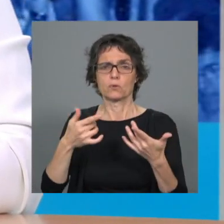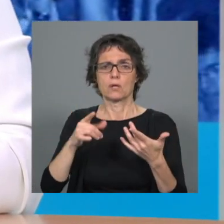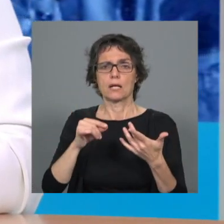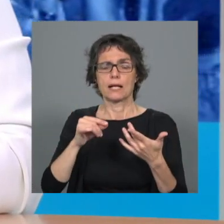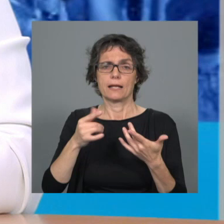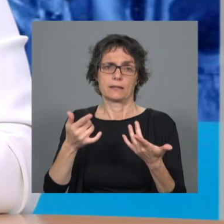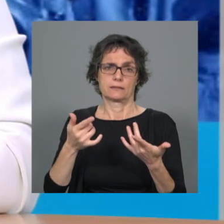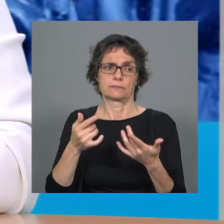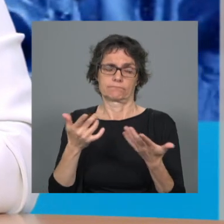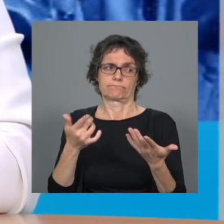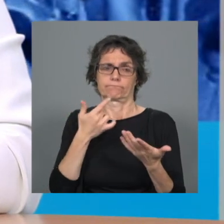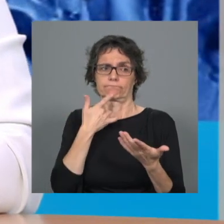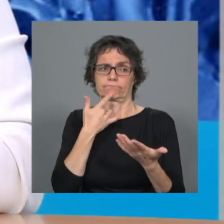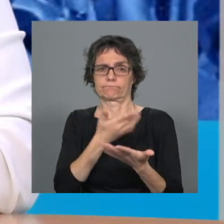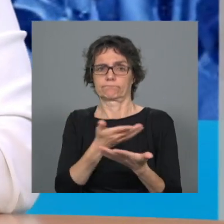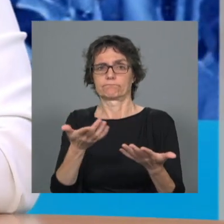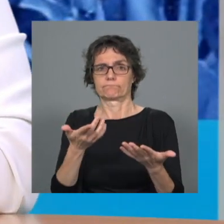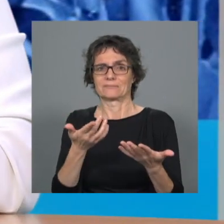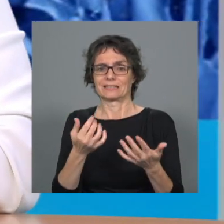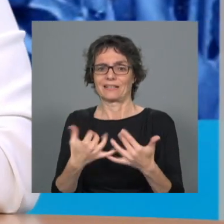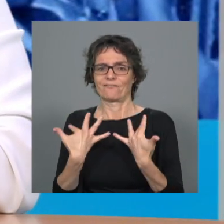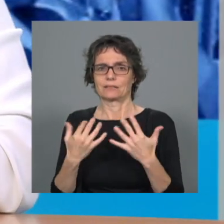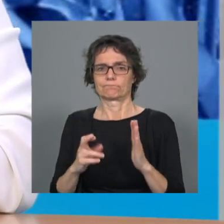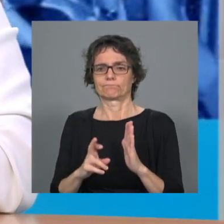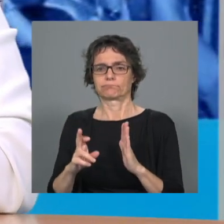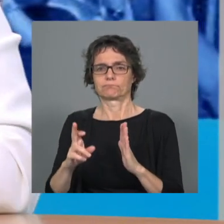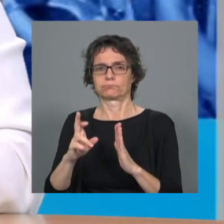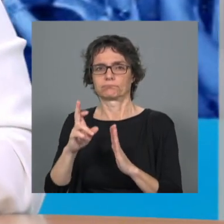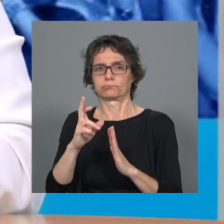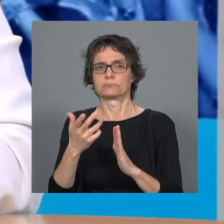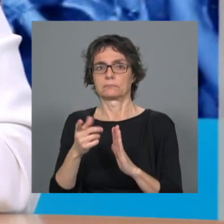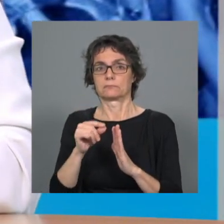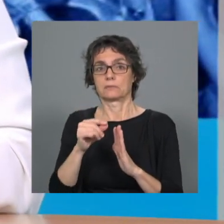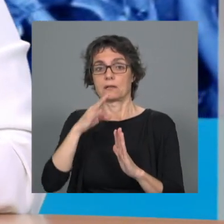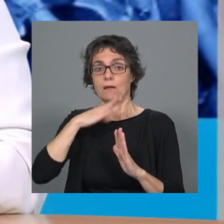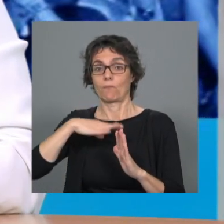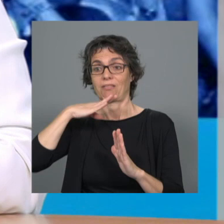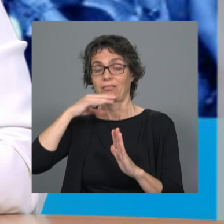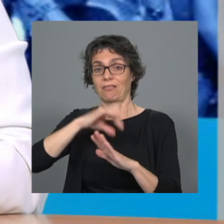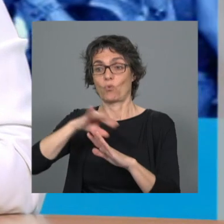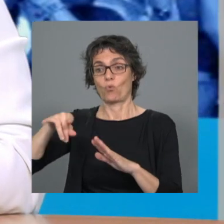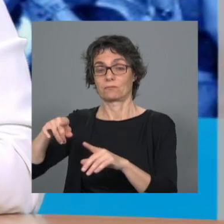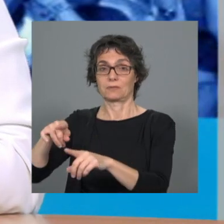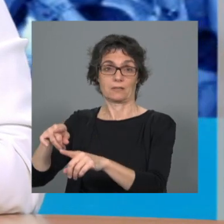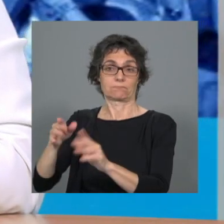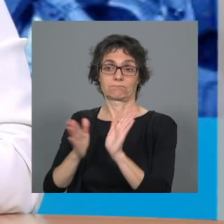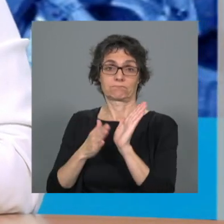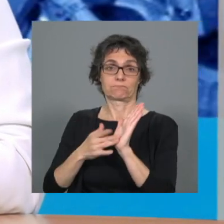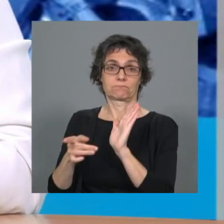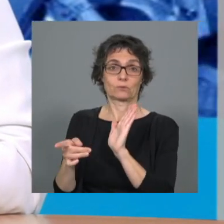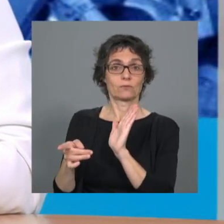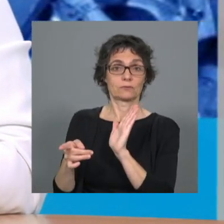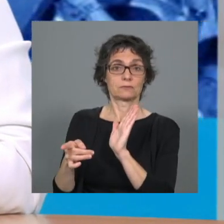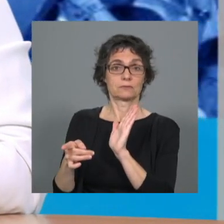está aqui a sentir um agravamento que também já se reflete nos internamentos, e é preciso chamar a atenção para isso, porque